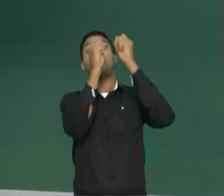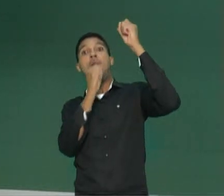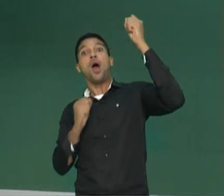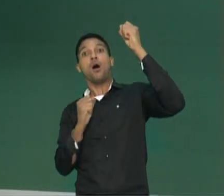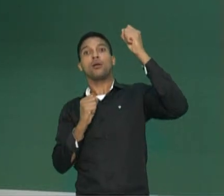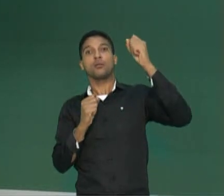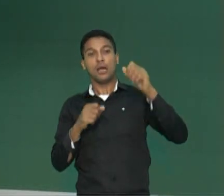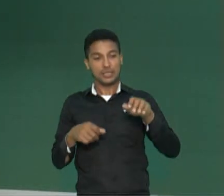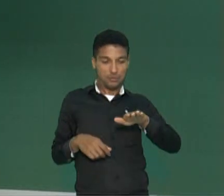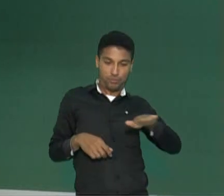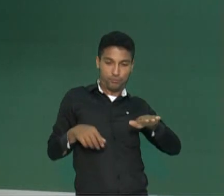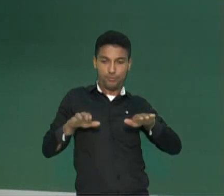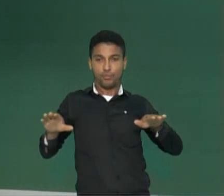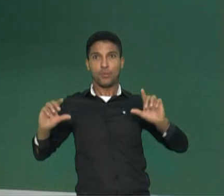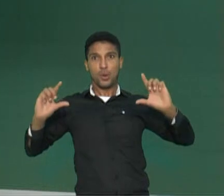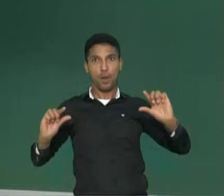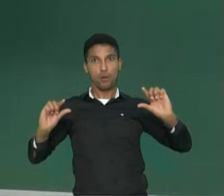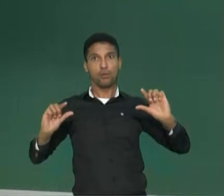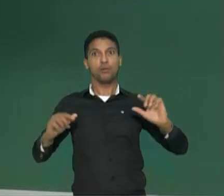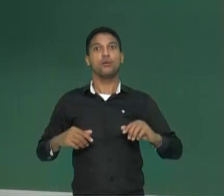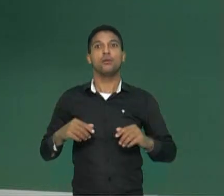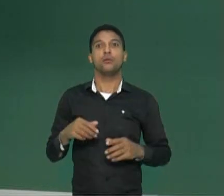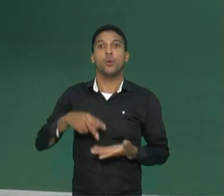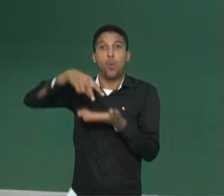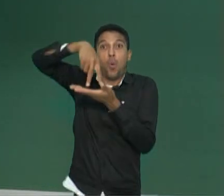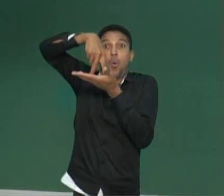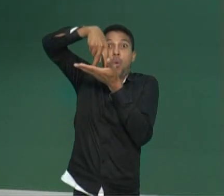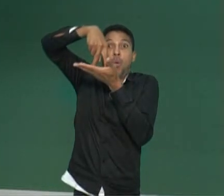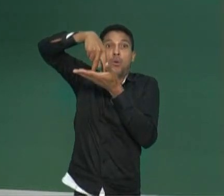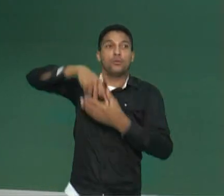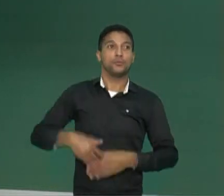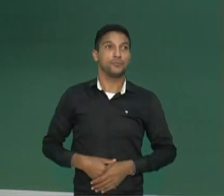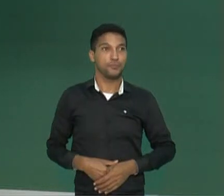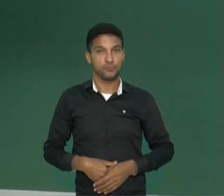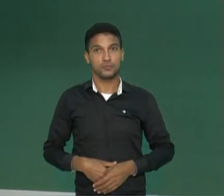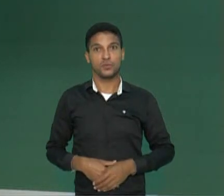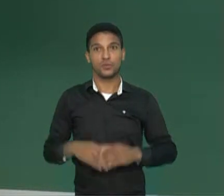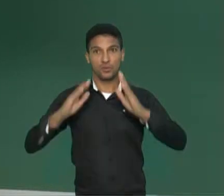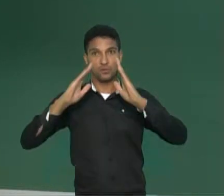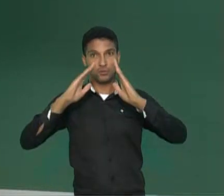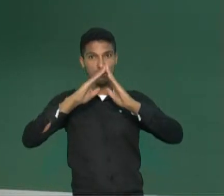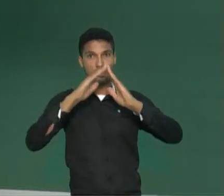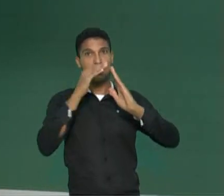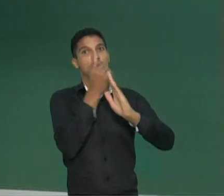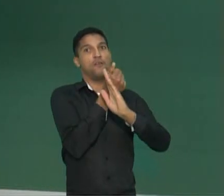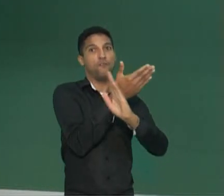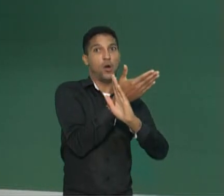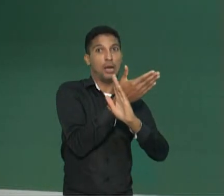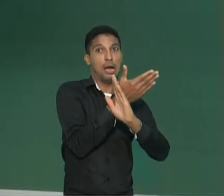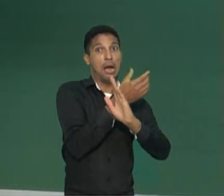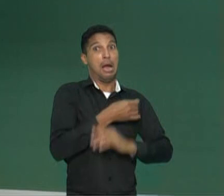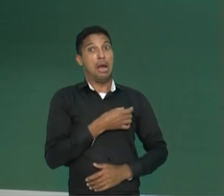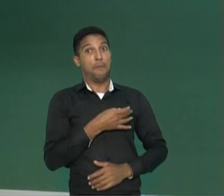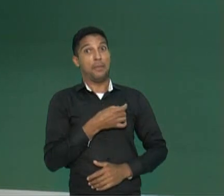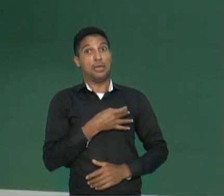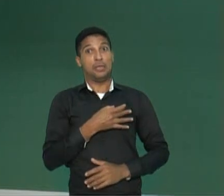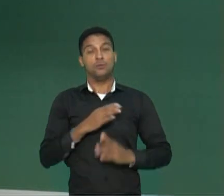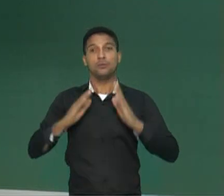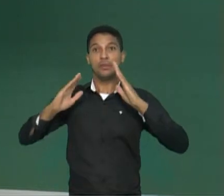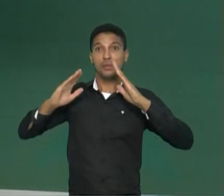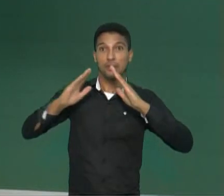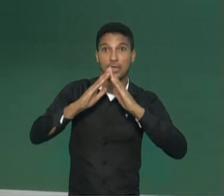meter medo para você entrar para a igreja. Do lado de fora, o terror. Dentro, o paraíso.